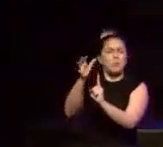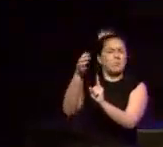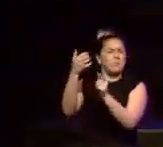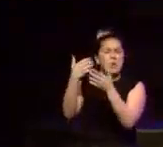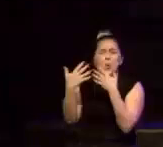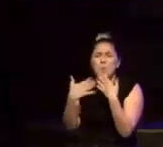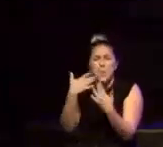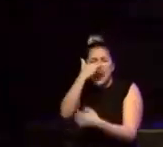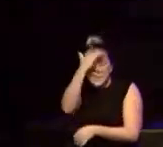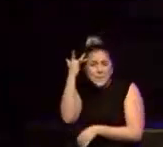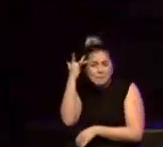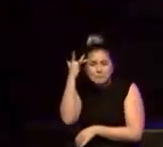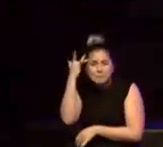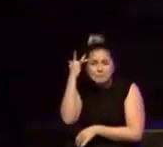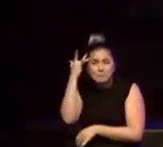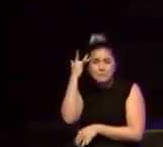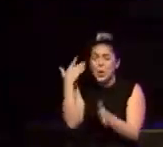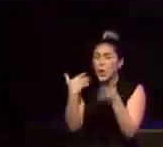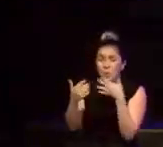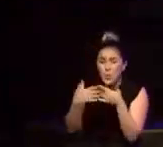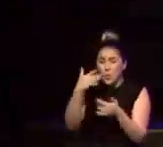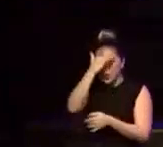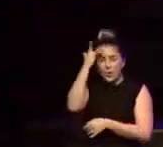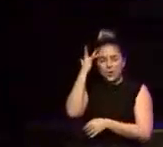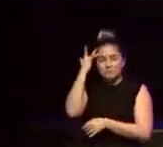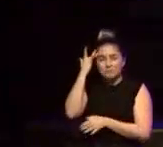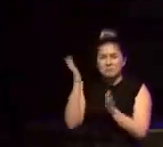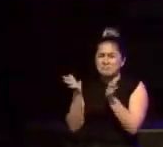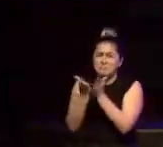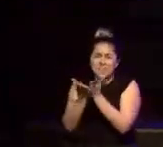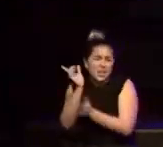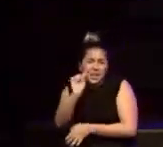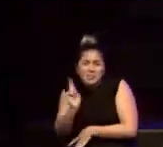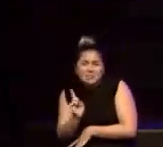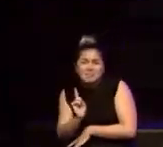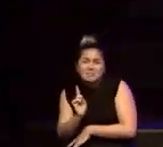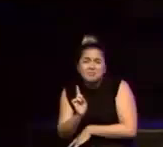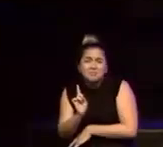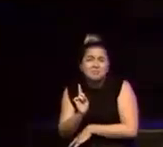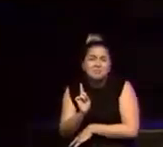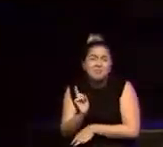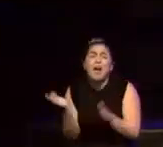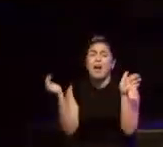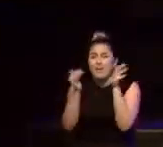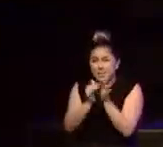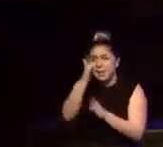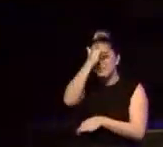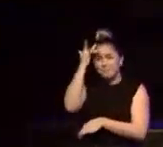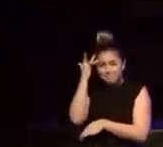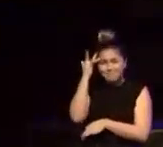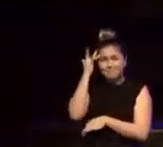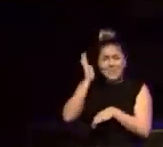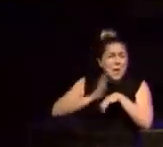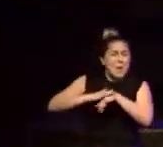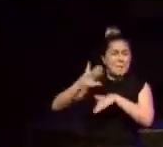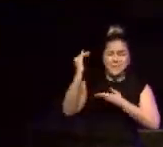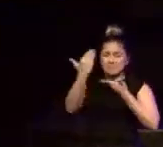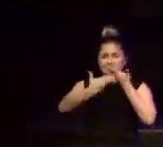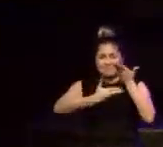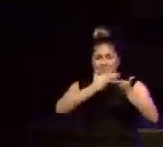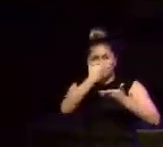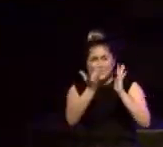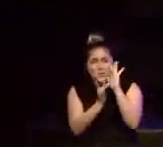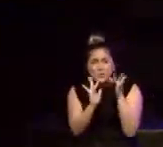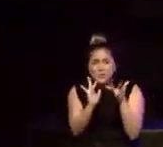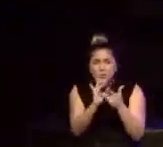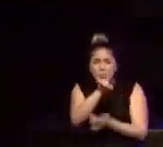se encaixa nessa frase. Desde o não crente, mais não crente que você conhece, até a pessoa que mais se envolveu com Deus que